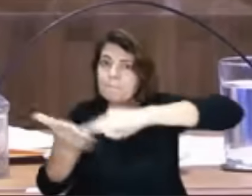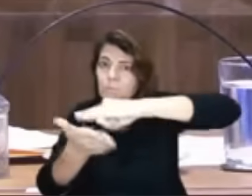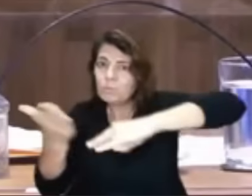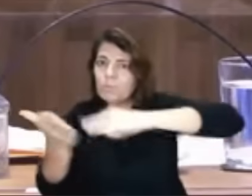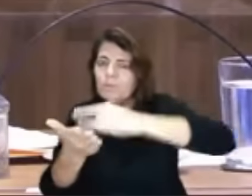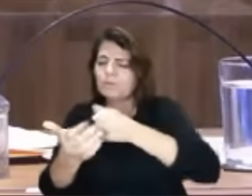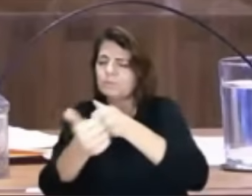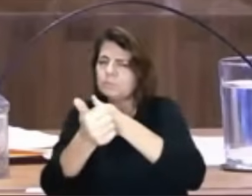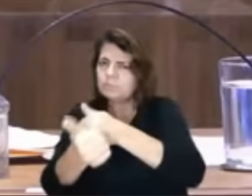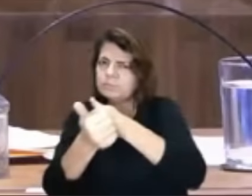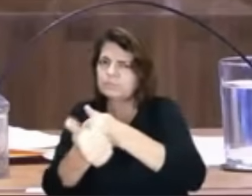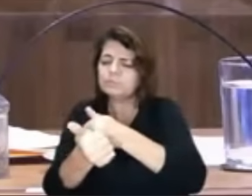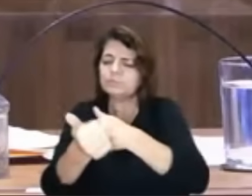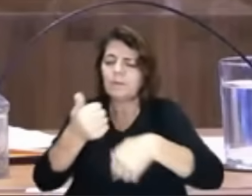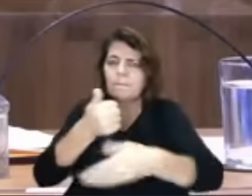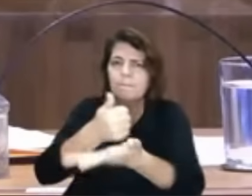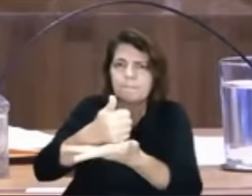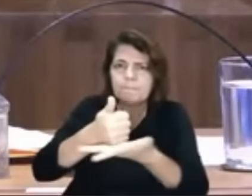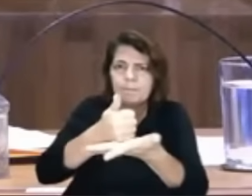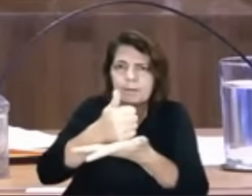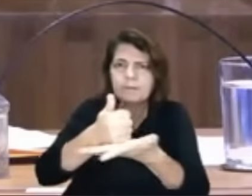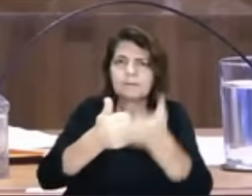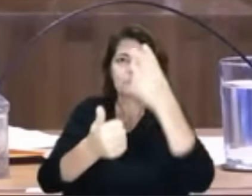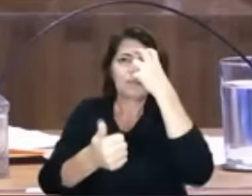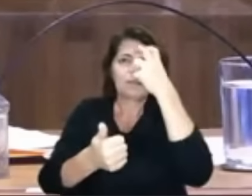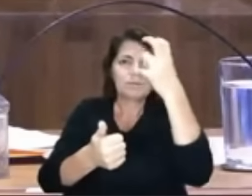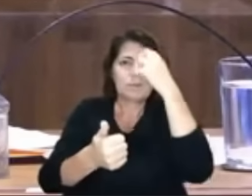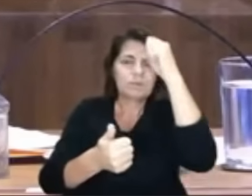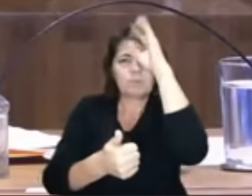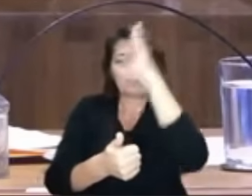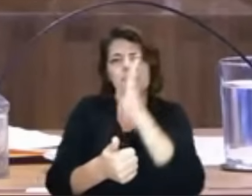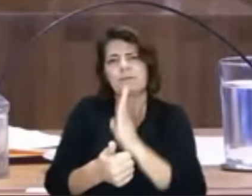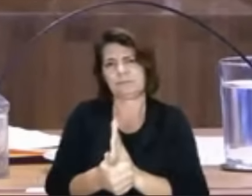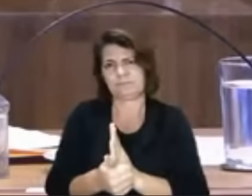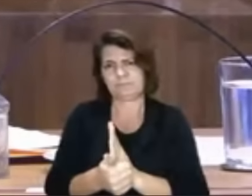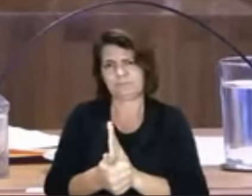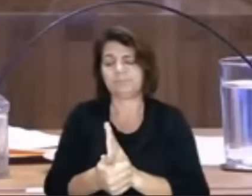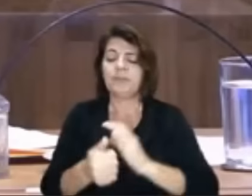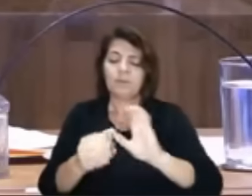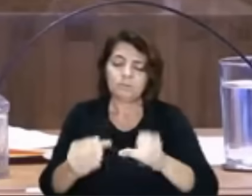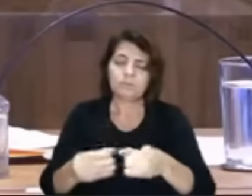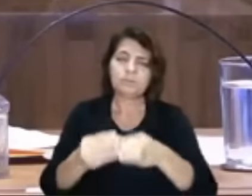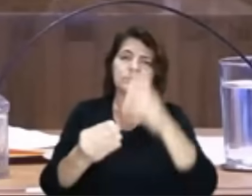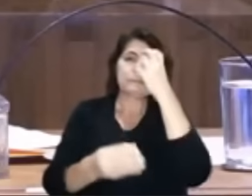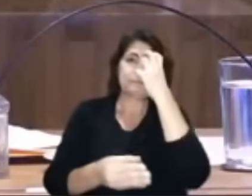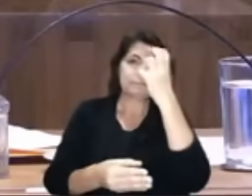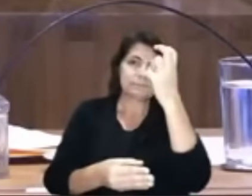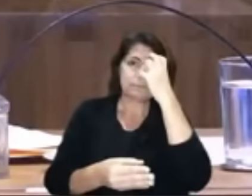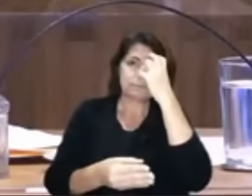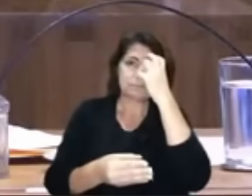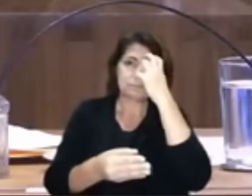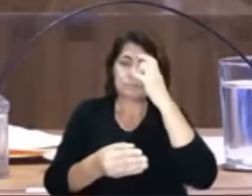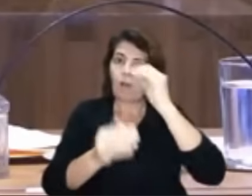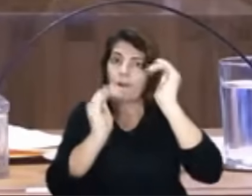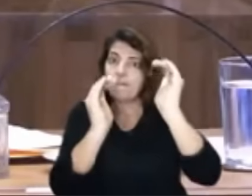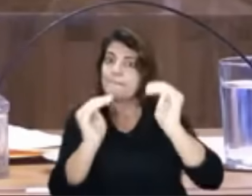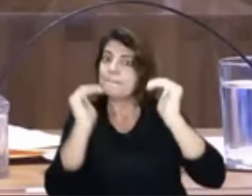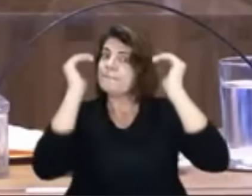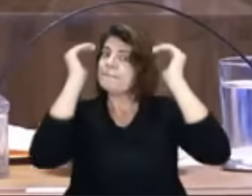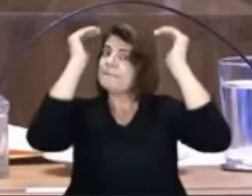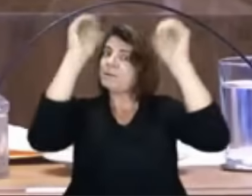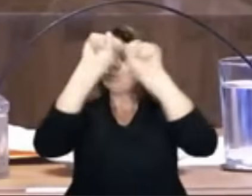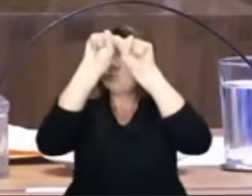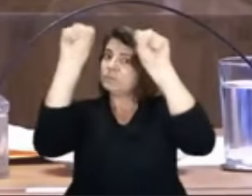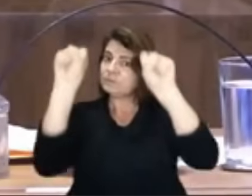inteligência estratégica do estado brasileiro a agência brasileira ela é o órgão máximo do Sistema Brasileiro